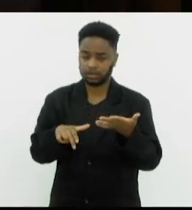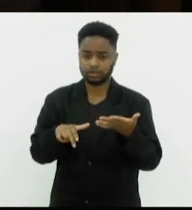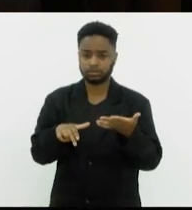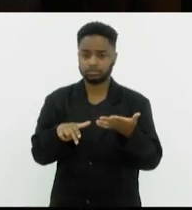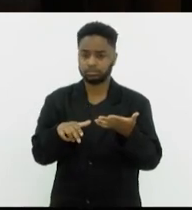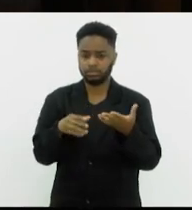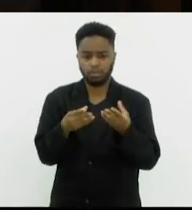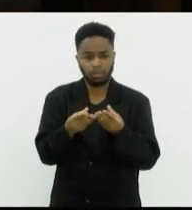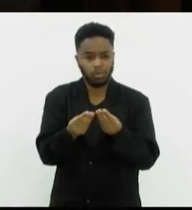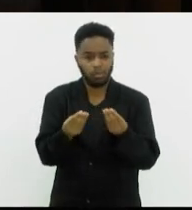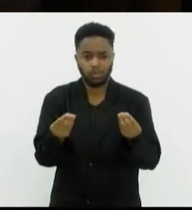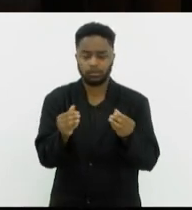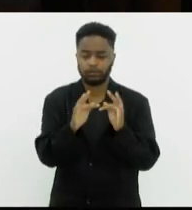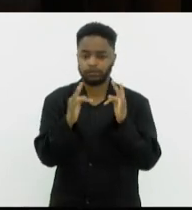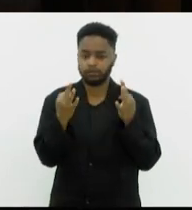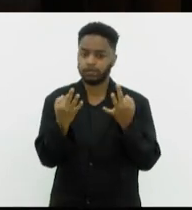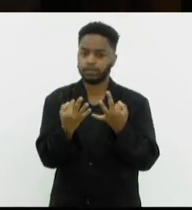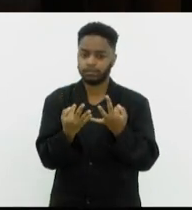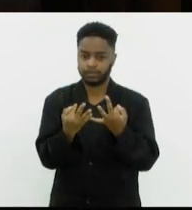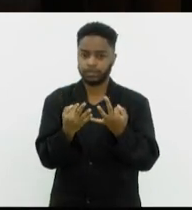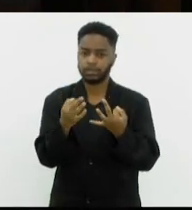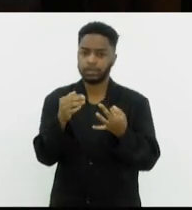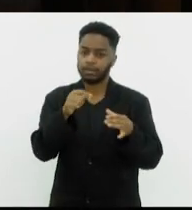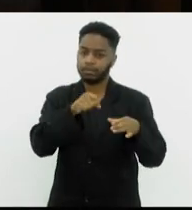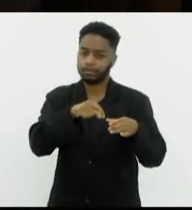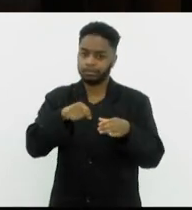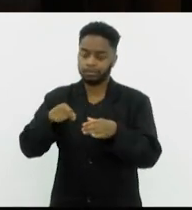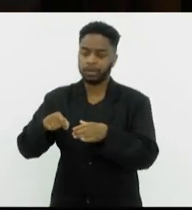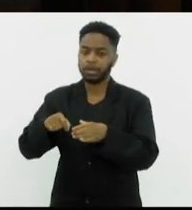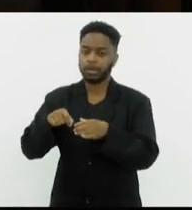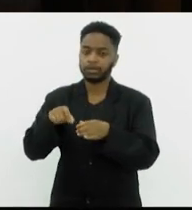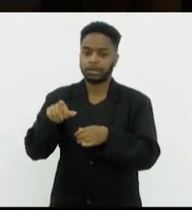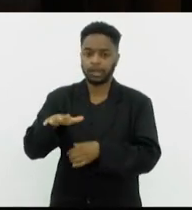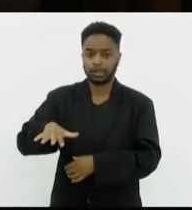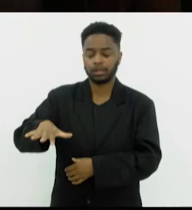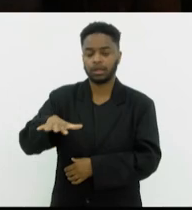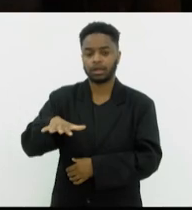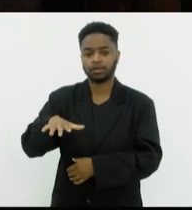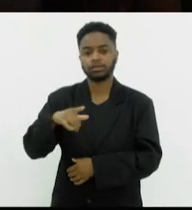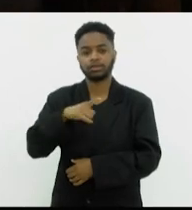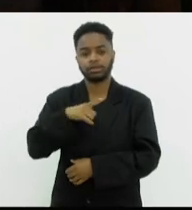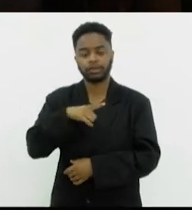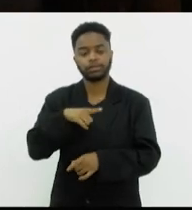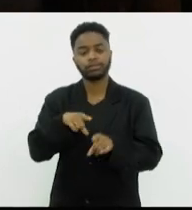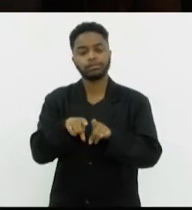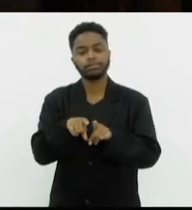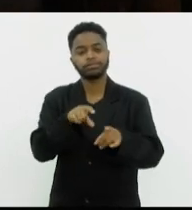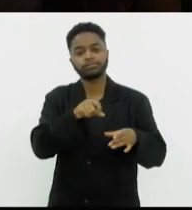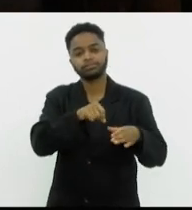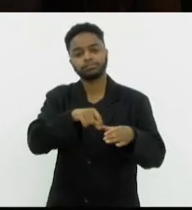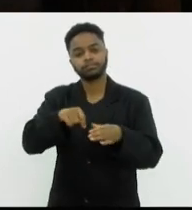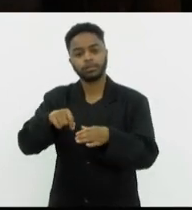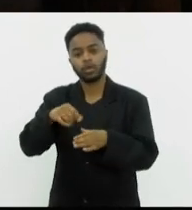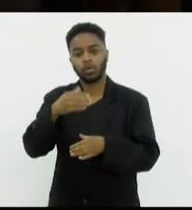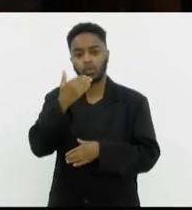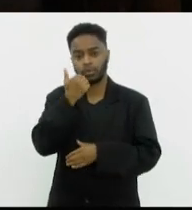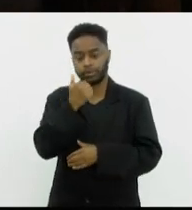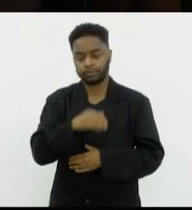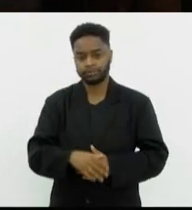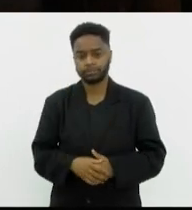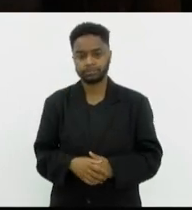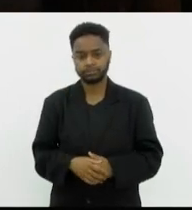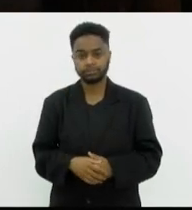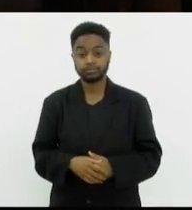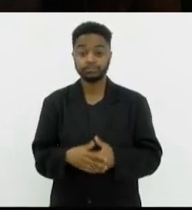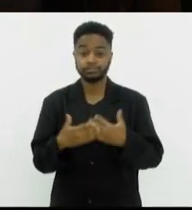centenas, né, de famílias que são produtoras rurais e produtoras de alimentos de base nesse sentido.